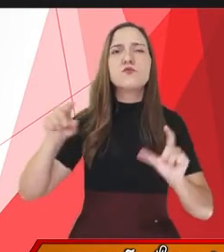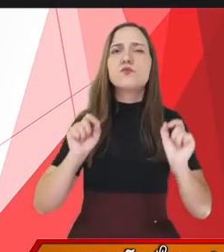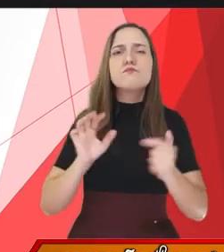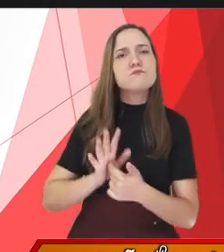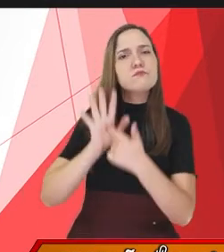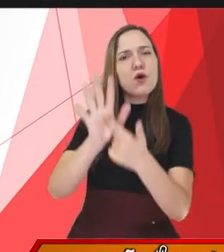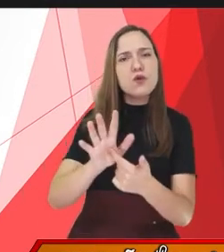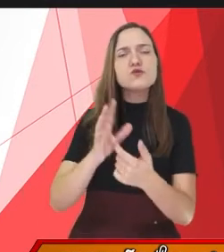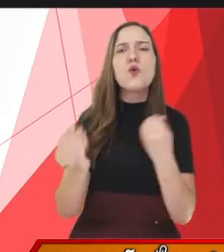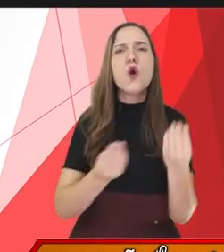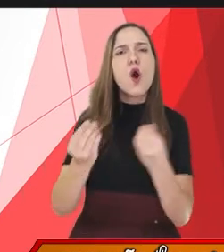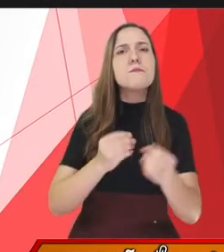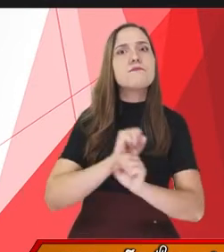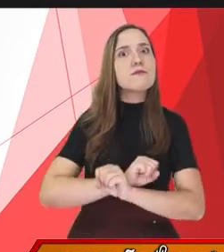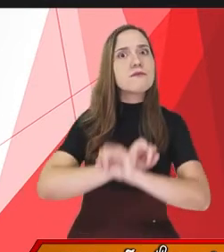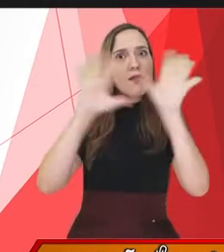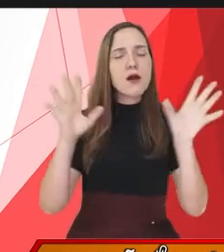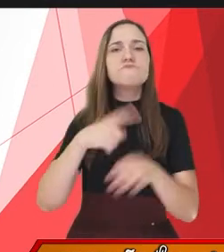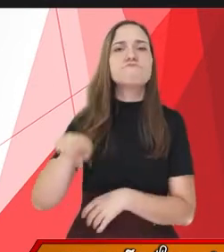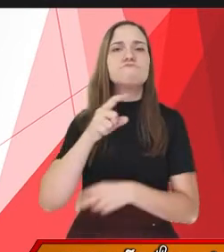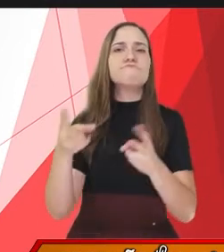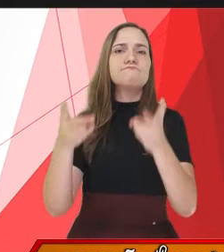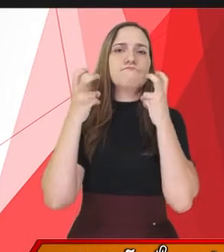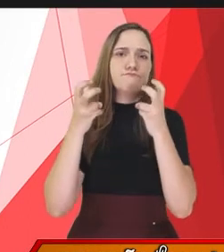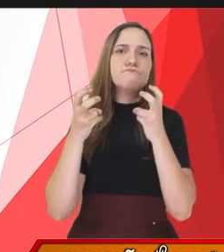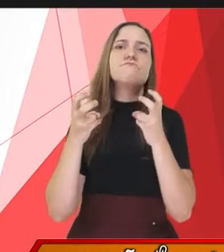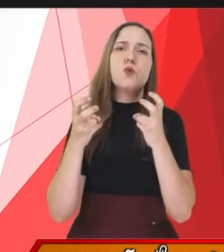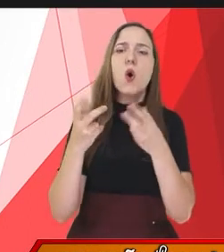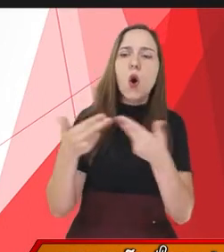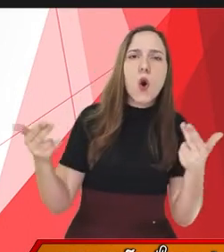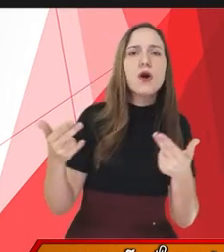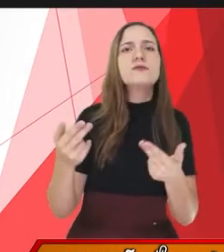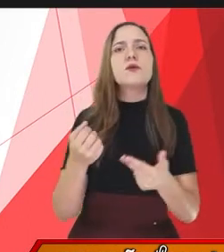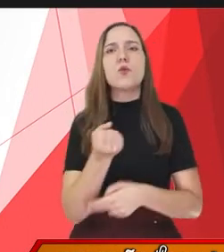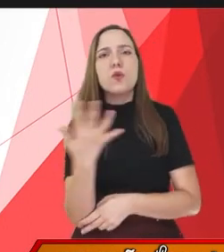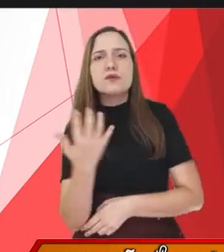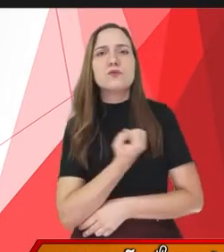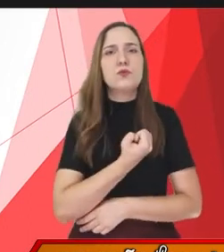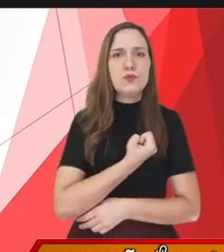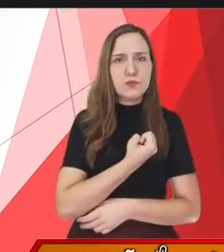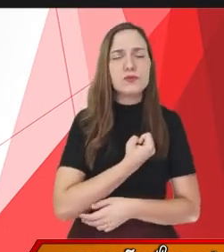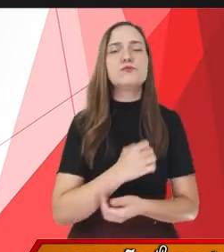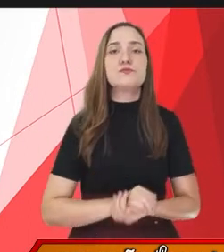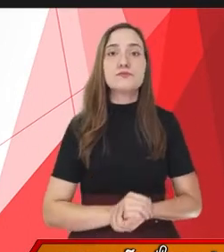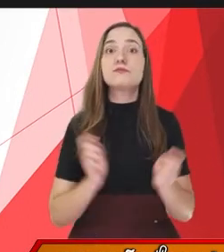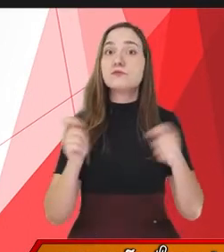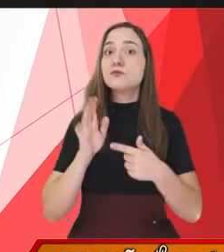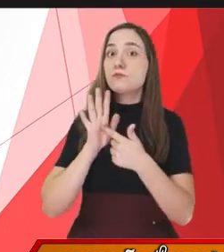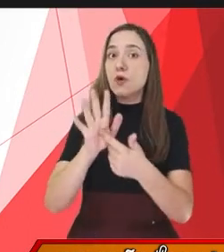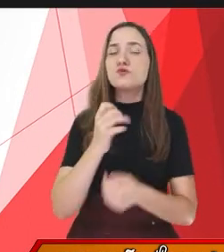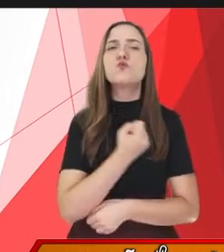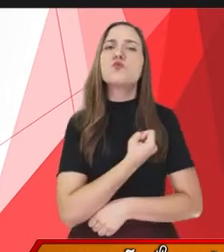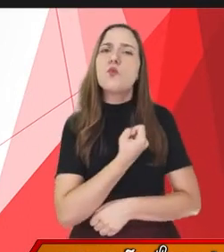para demonstrar de forma mais fácil uma situação envolvendo números. Ele pode representar o número